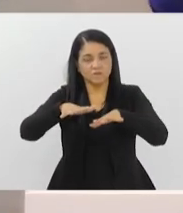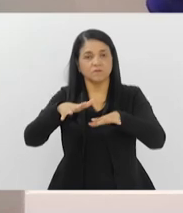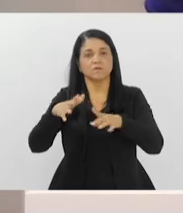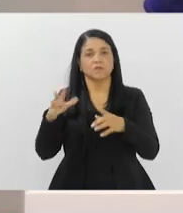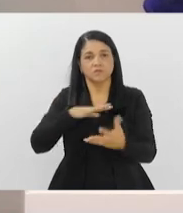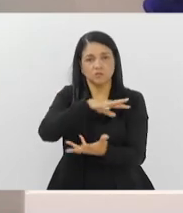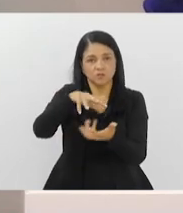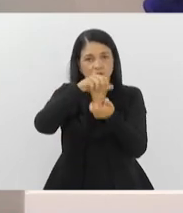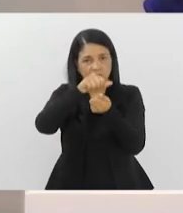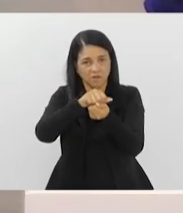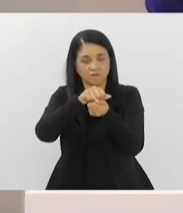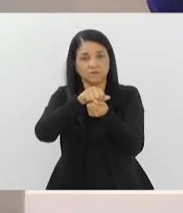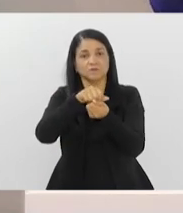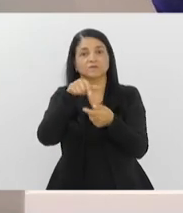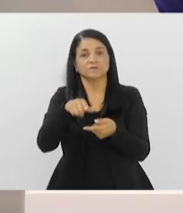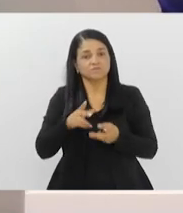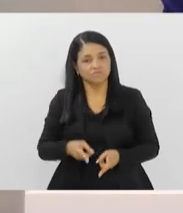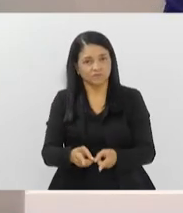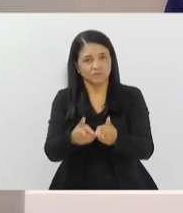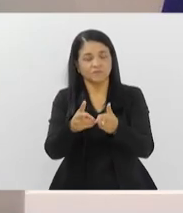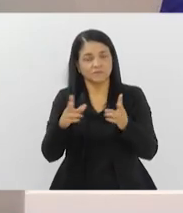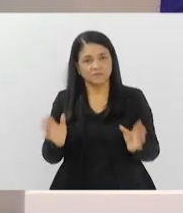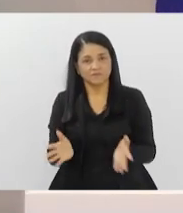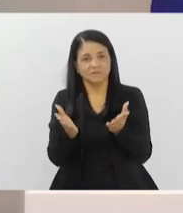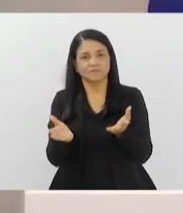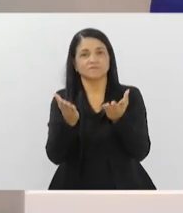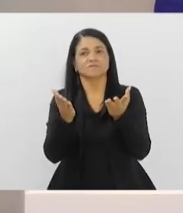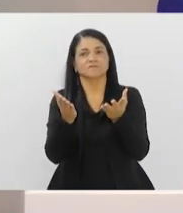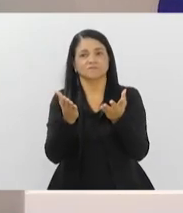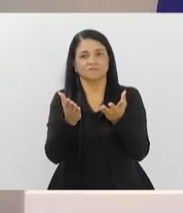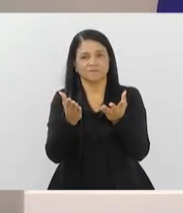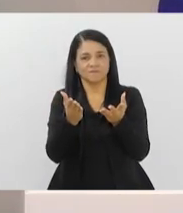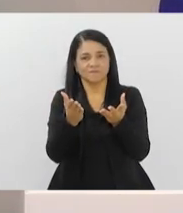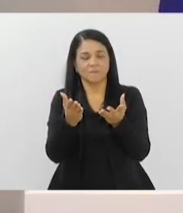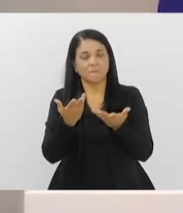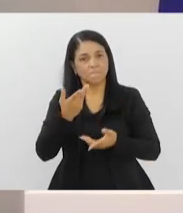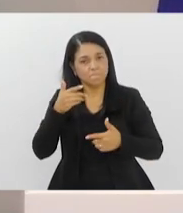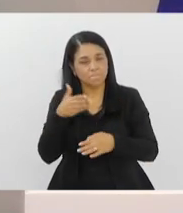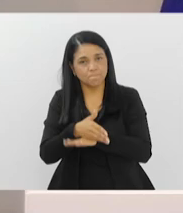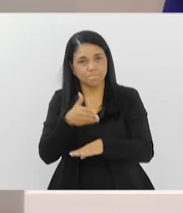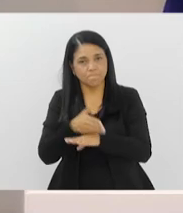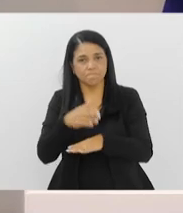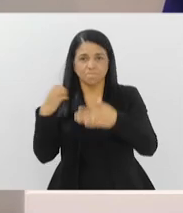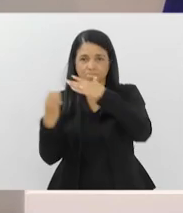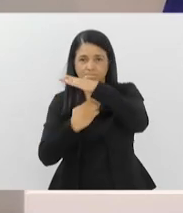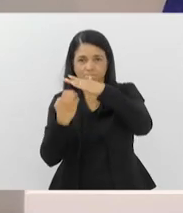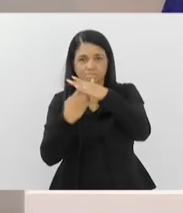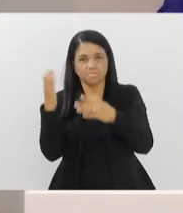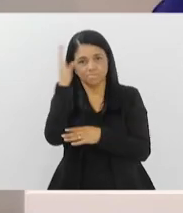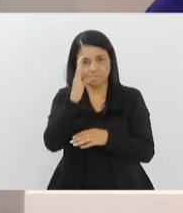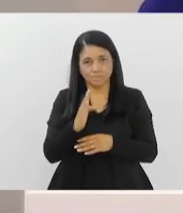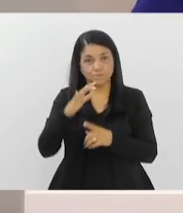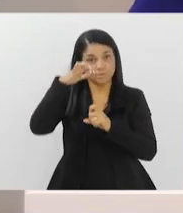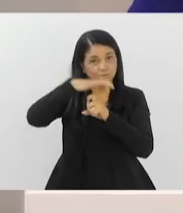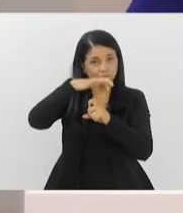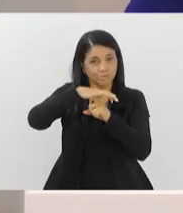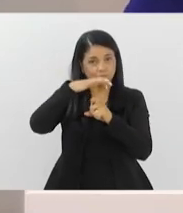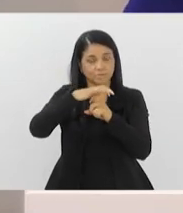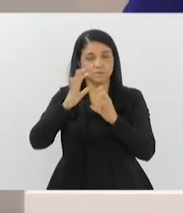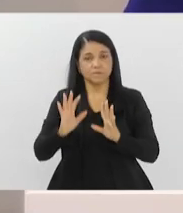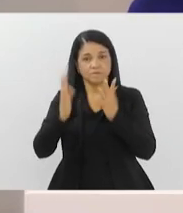sustentável. Devemos continuar a incentivar a participação de empresas brasileiras em feiras, em